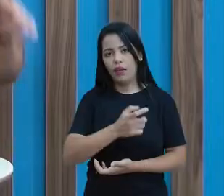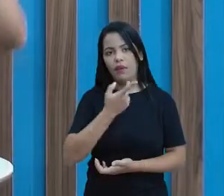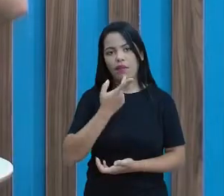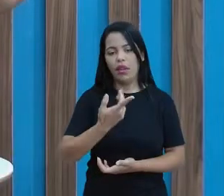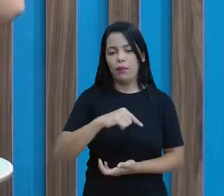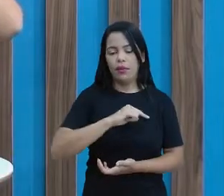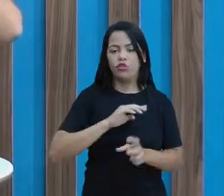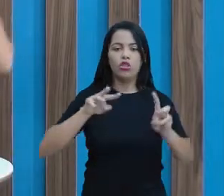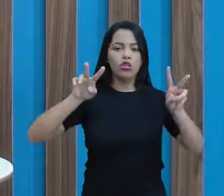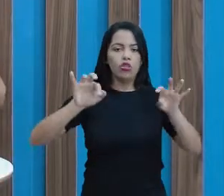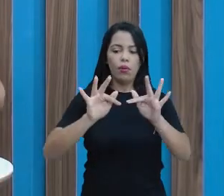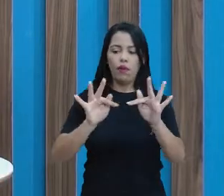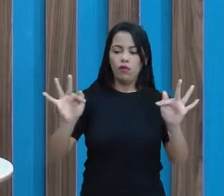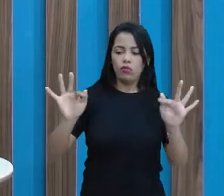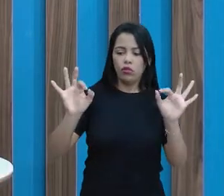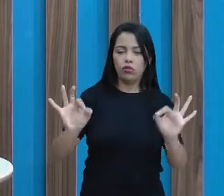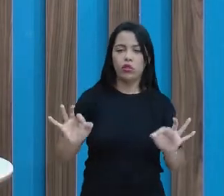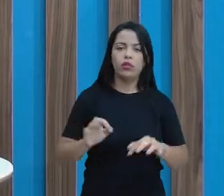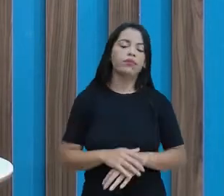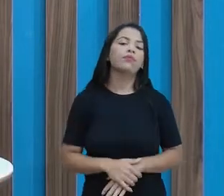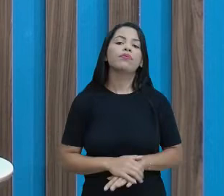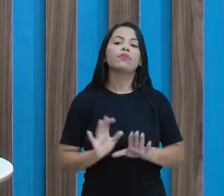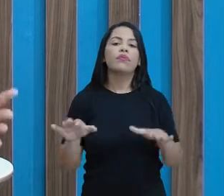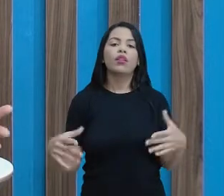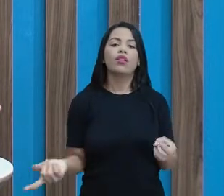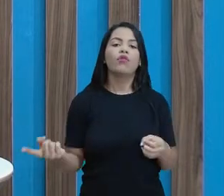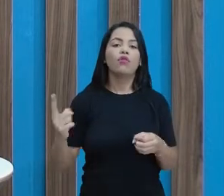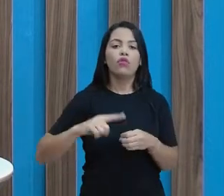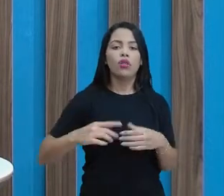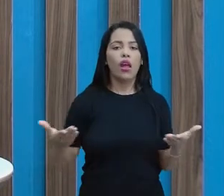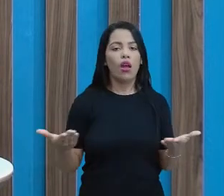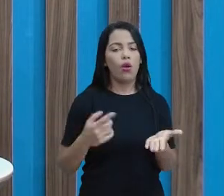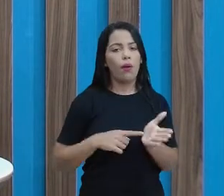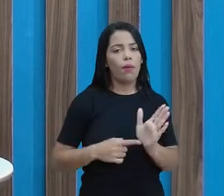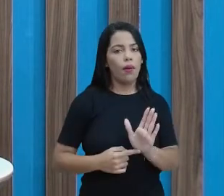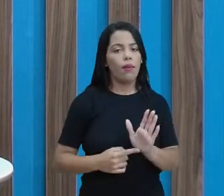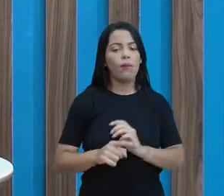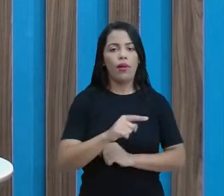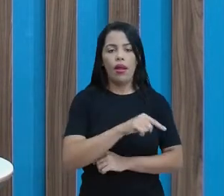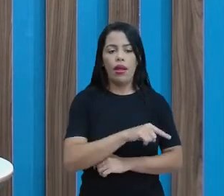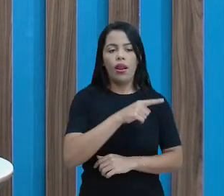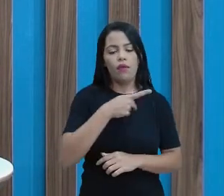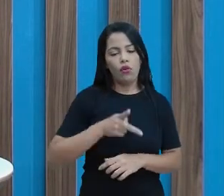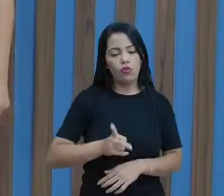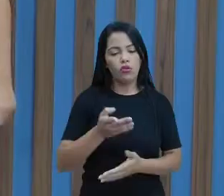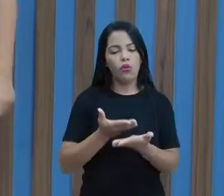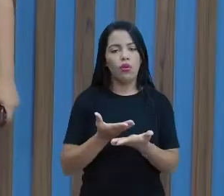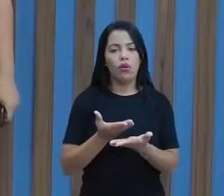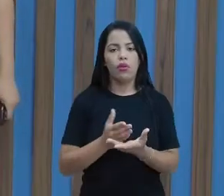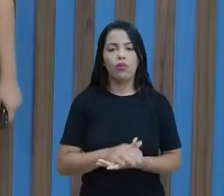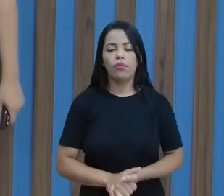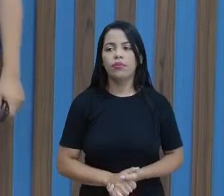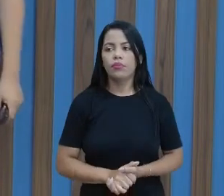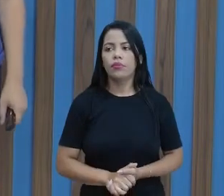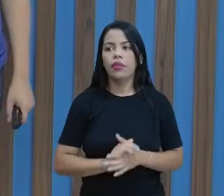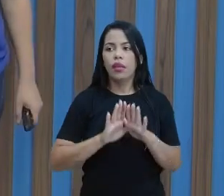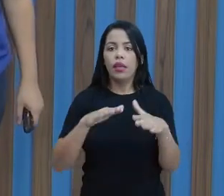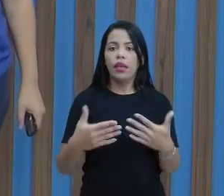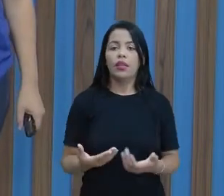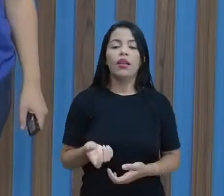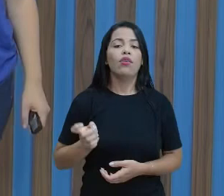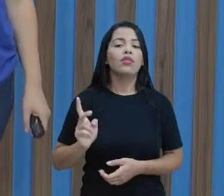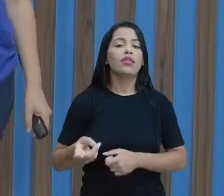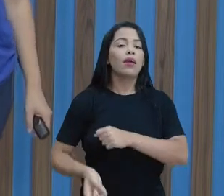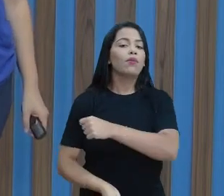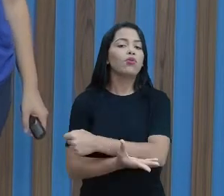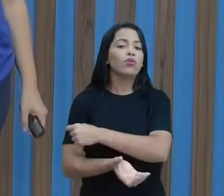aí da função, tá bom? Então, vou voltar a palavrinha aqui para ela, que ela vai dar continuidade à aula. Né? Sempre no spoiler, mas